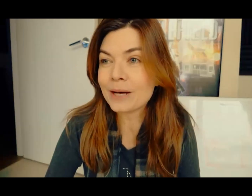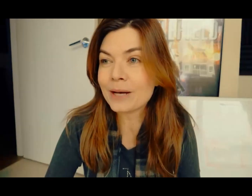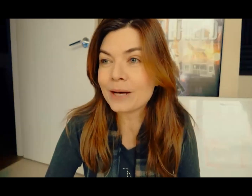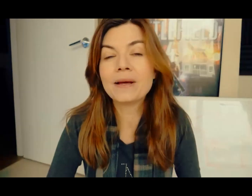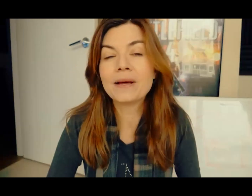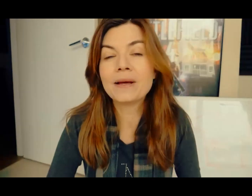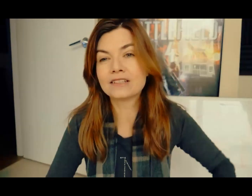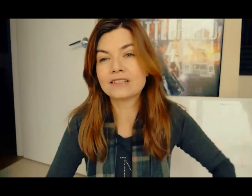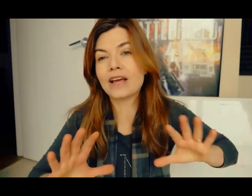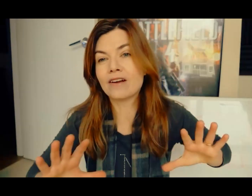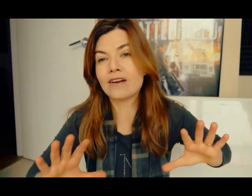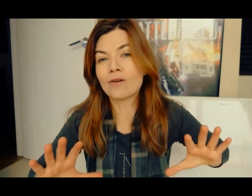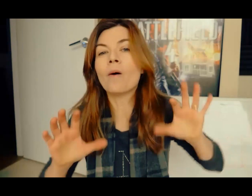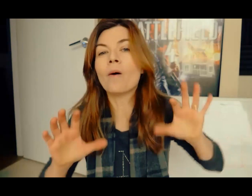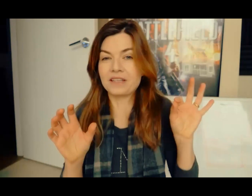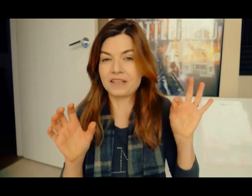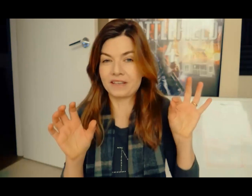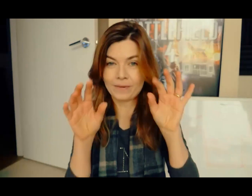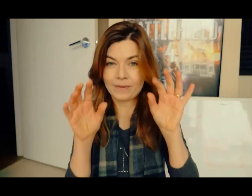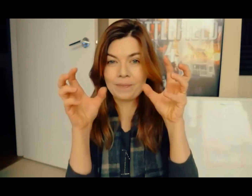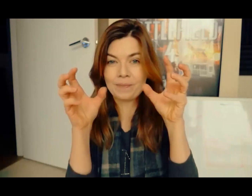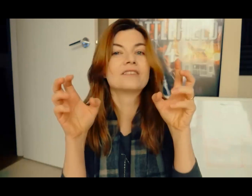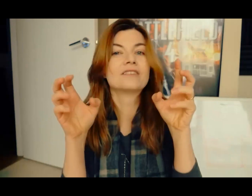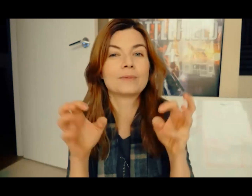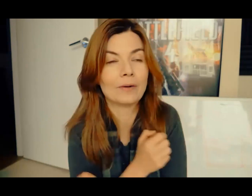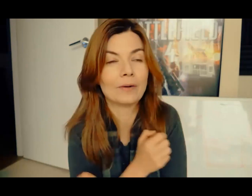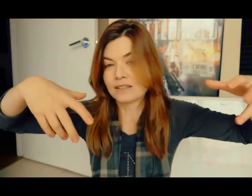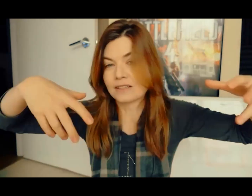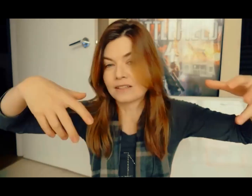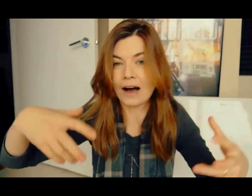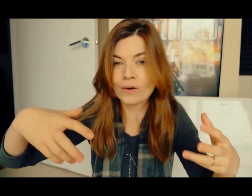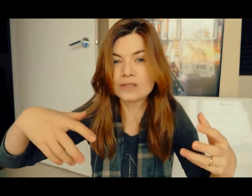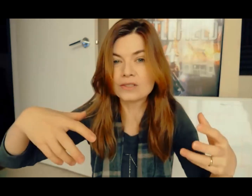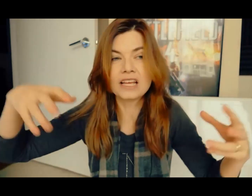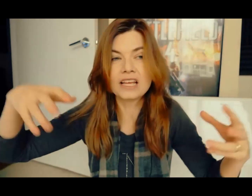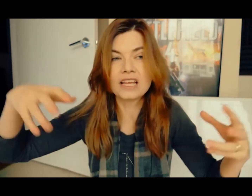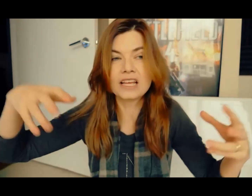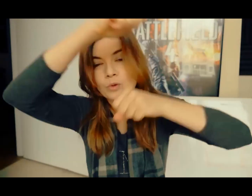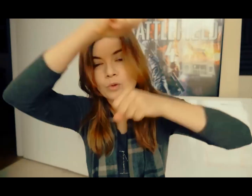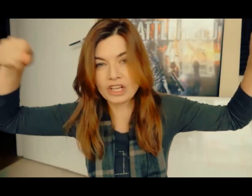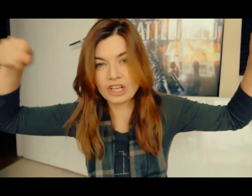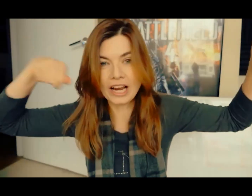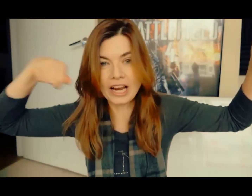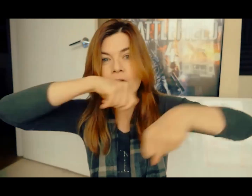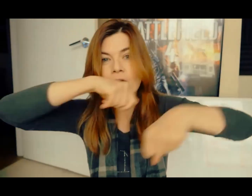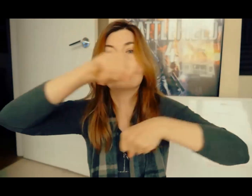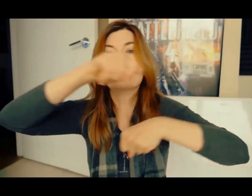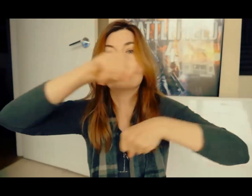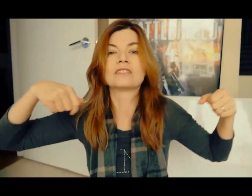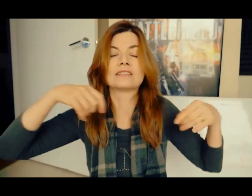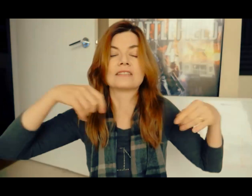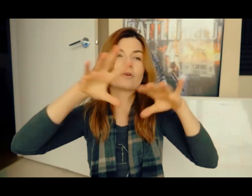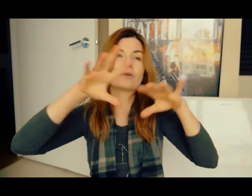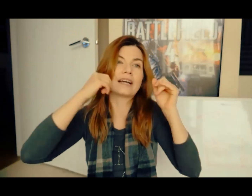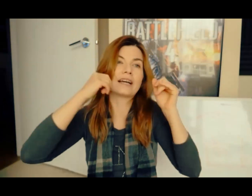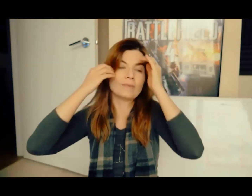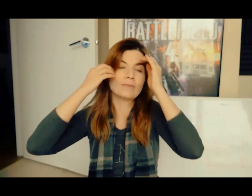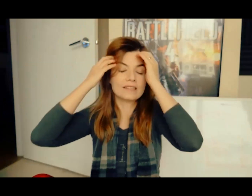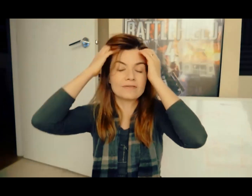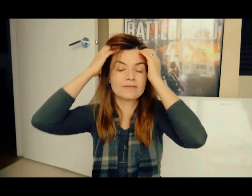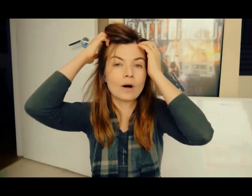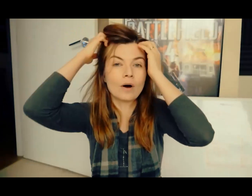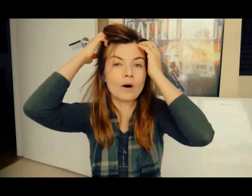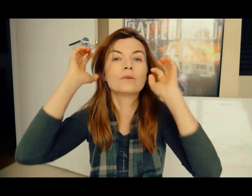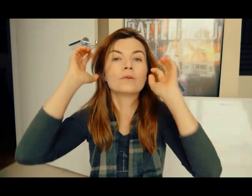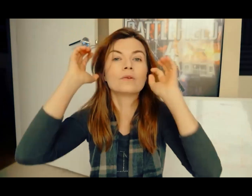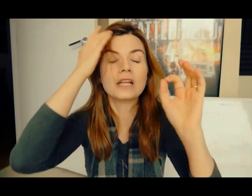porque primeiro eles vêm com uma roupinha de hospital, uma calça e 2 jalecões pra você se embrulhar e tudo mais. Você